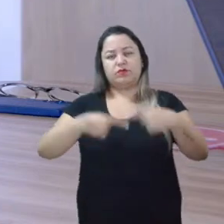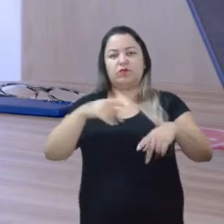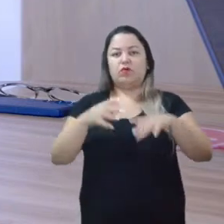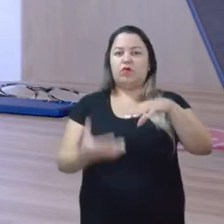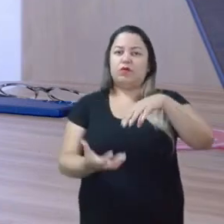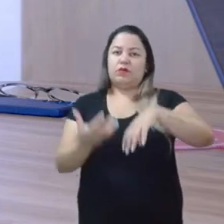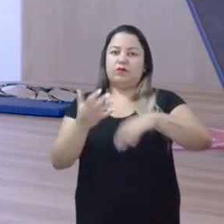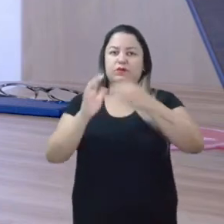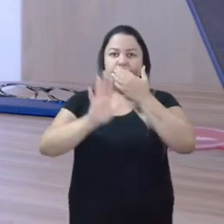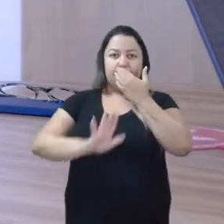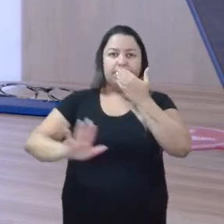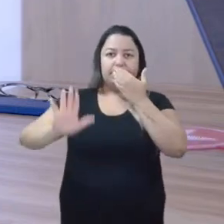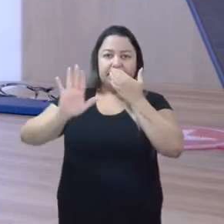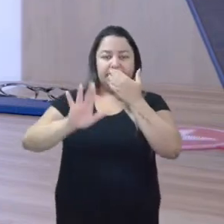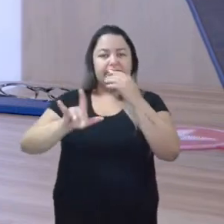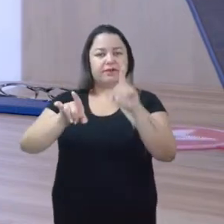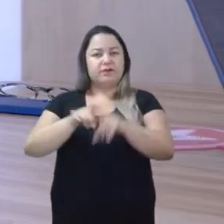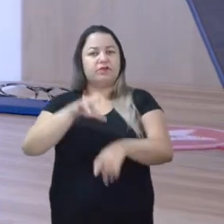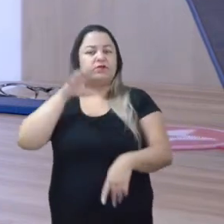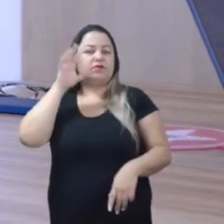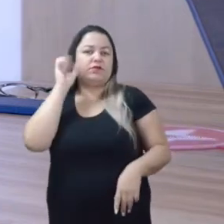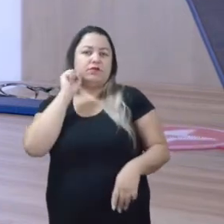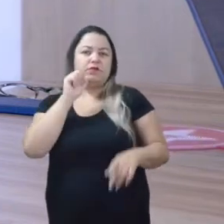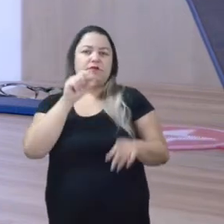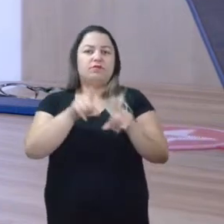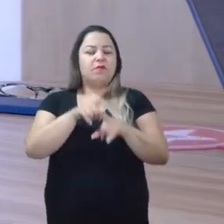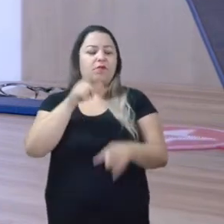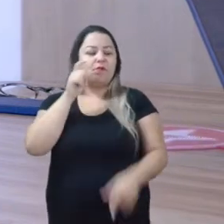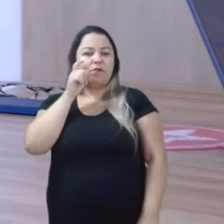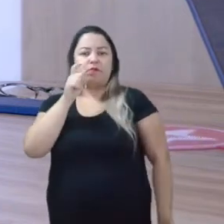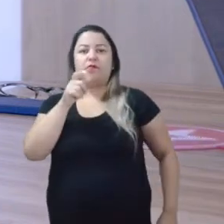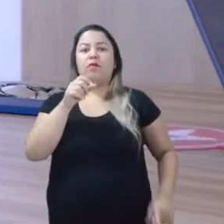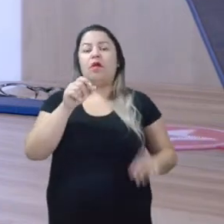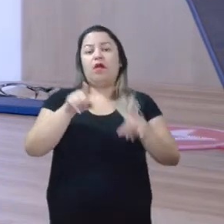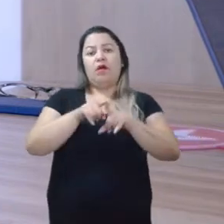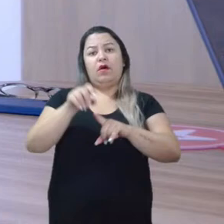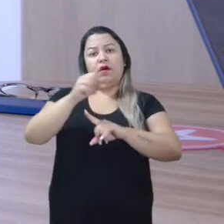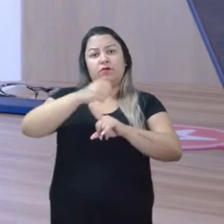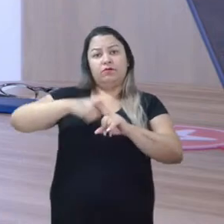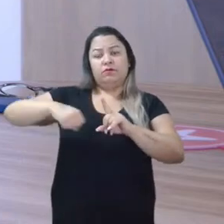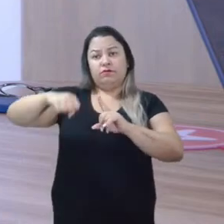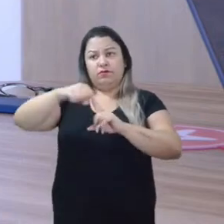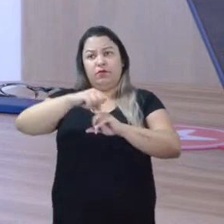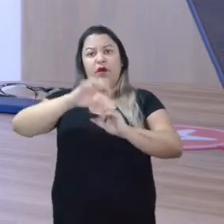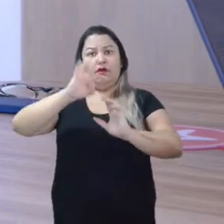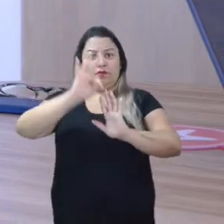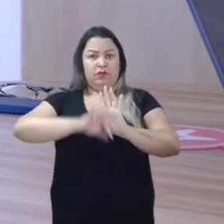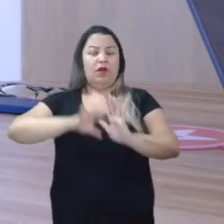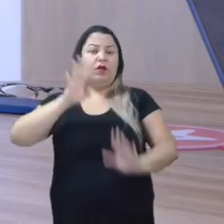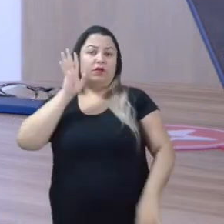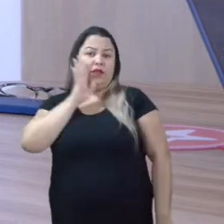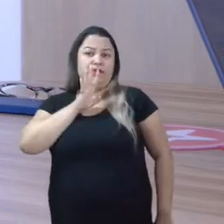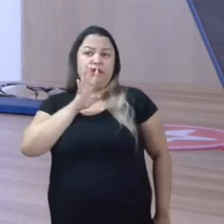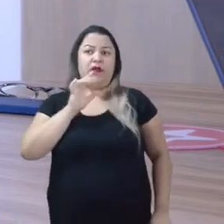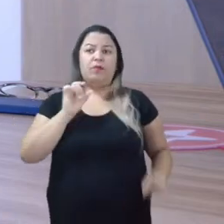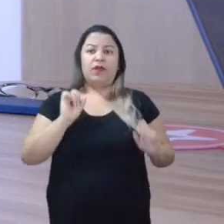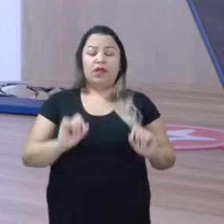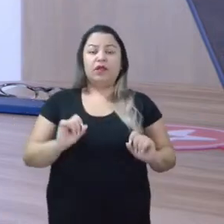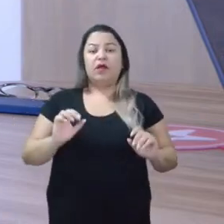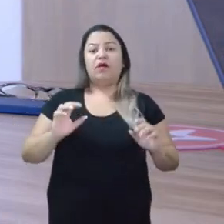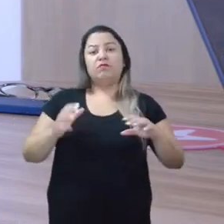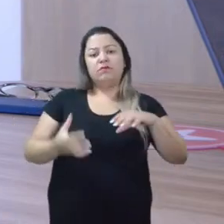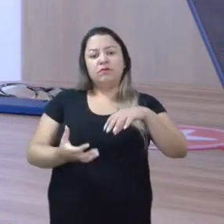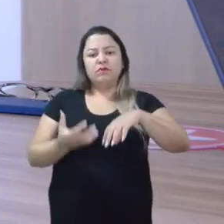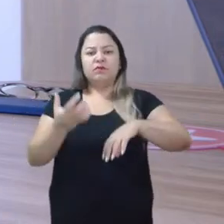sido ouvida todas as entidades interessadas, a sociedade, um texto legal que tenha sido maturado no Congresso e aprovado,